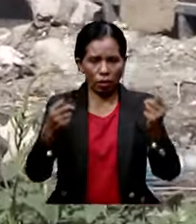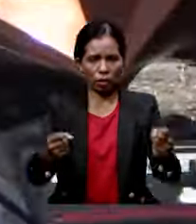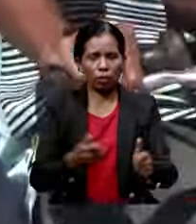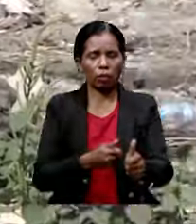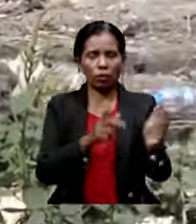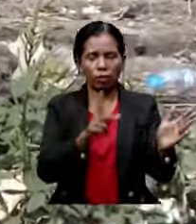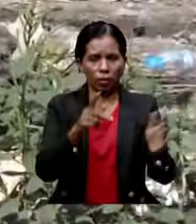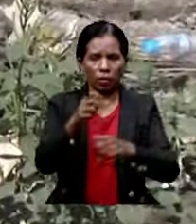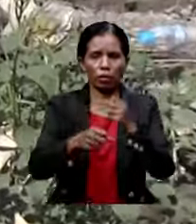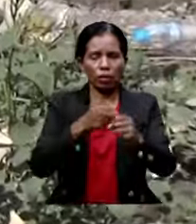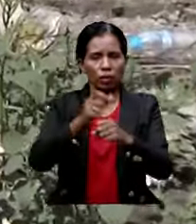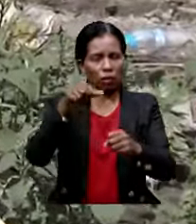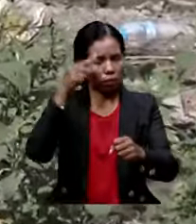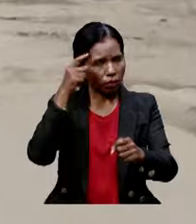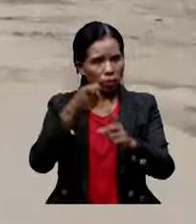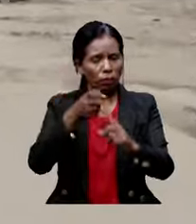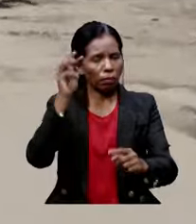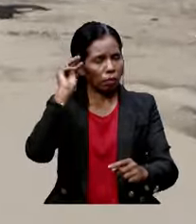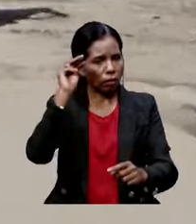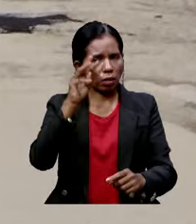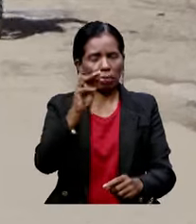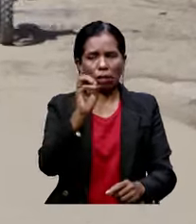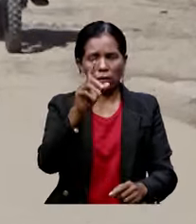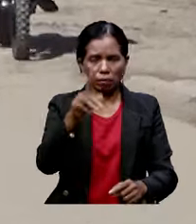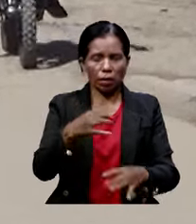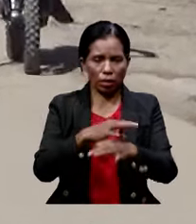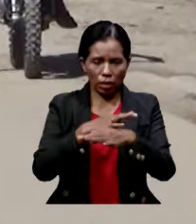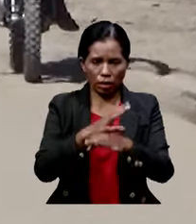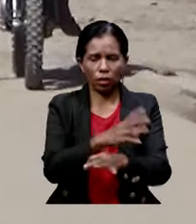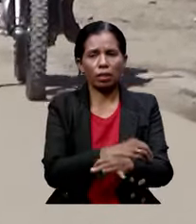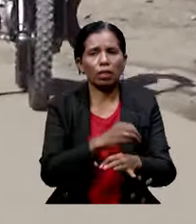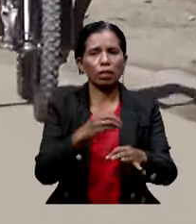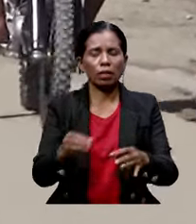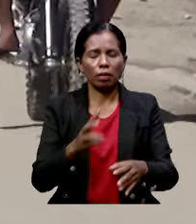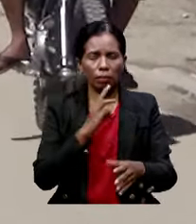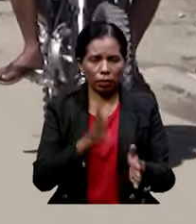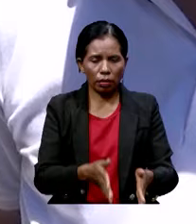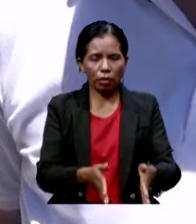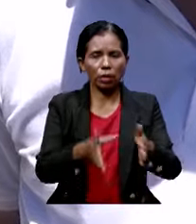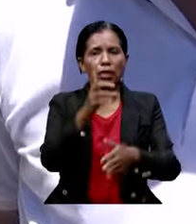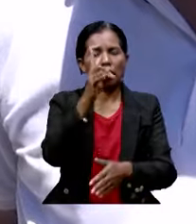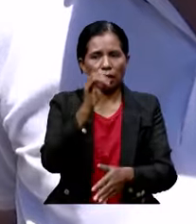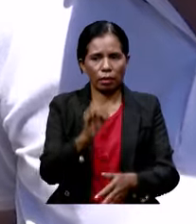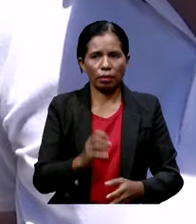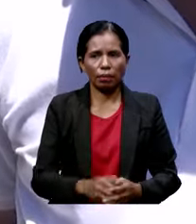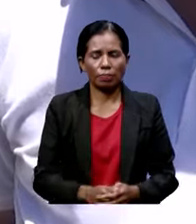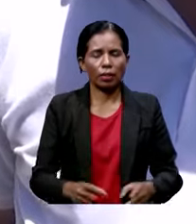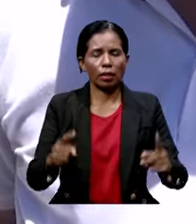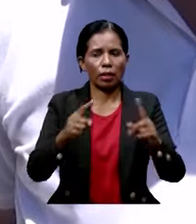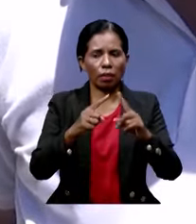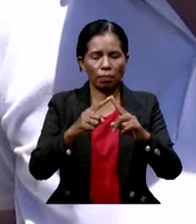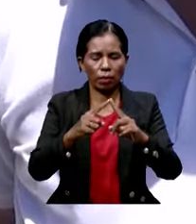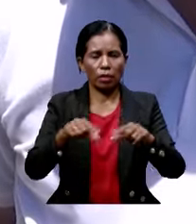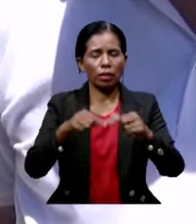planu tinang ne guvernu liusi ministero obras publikas se hadia valeta no drainajan ye kapital Dili. Baik ki pai dan ini